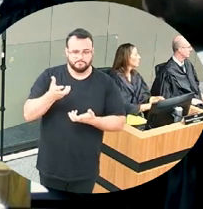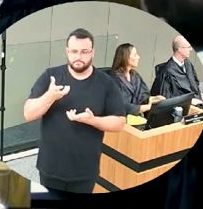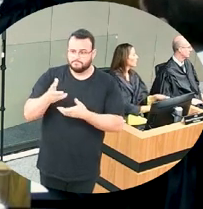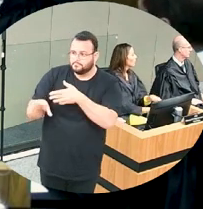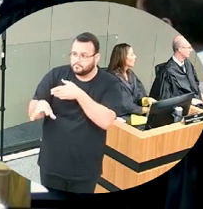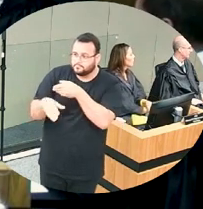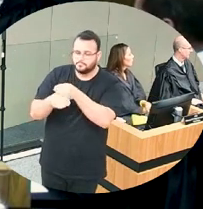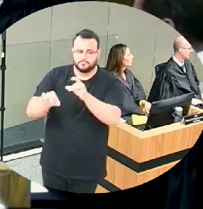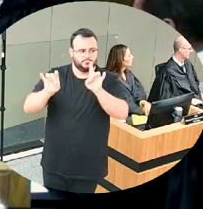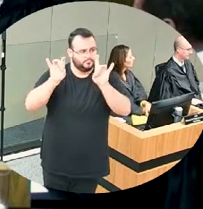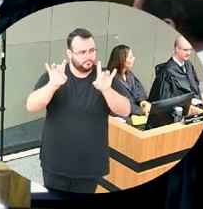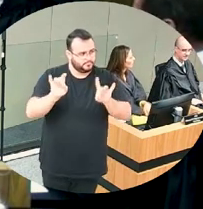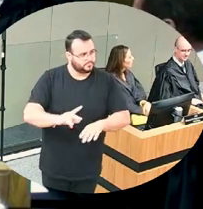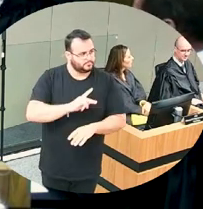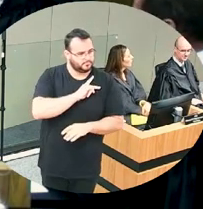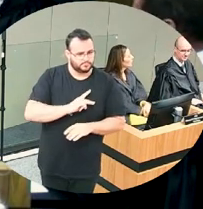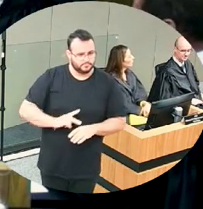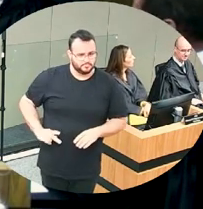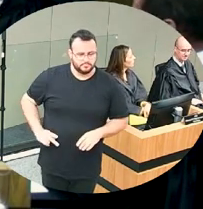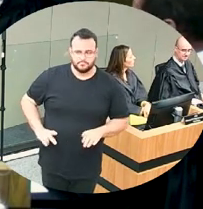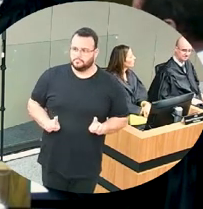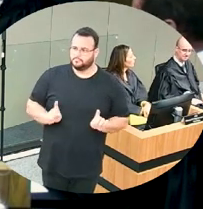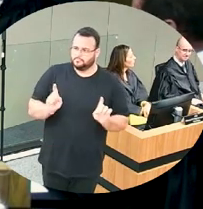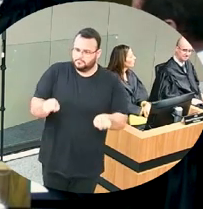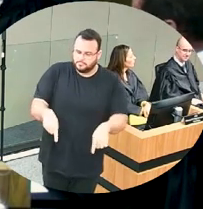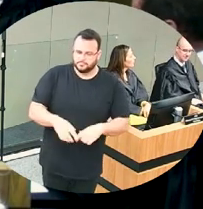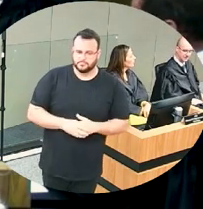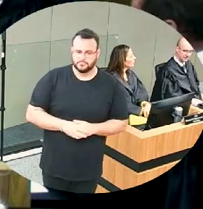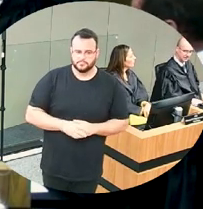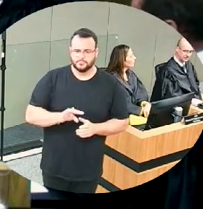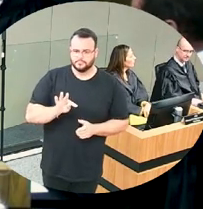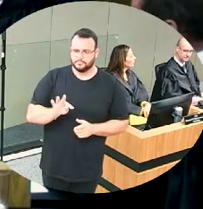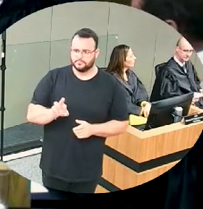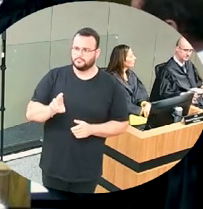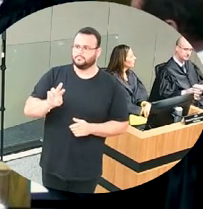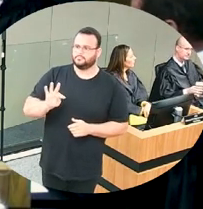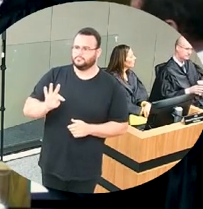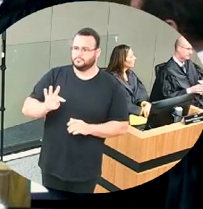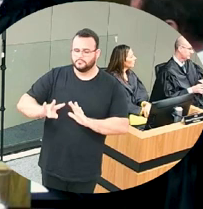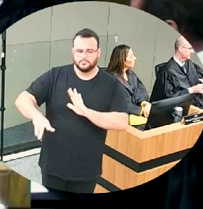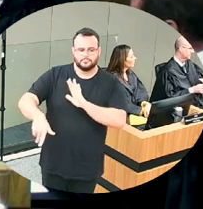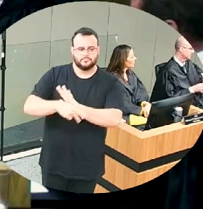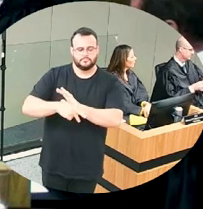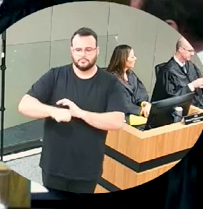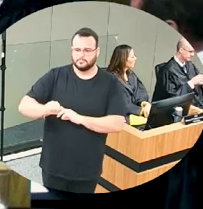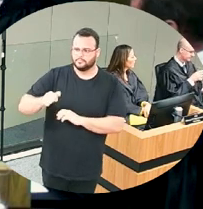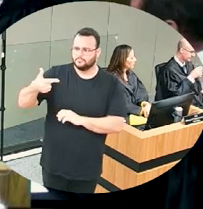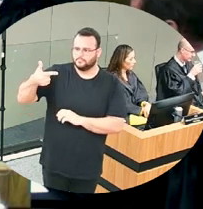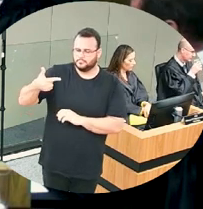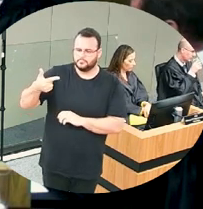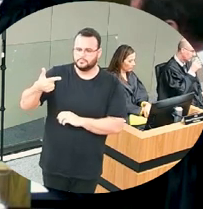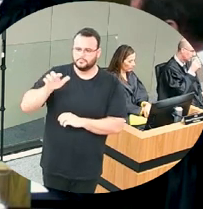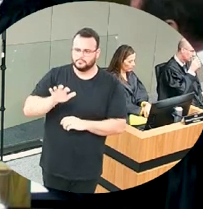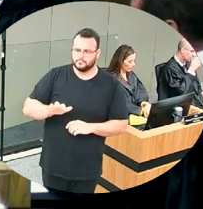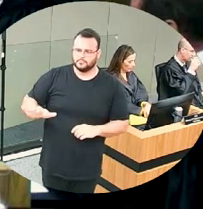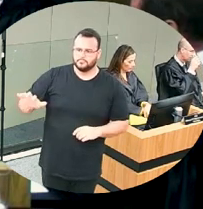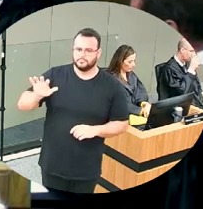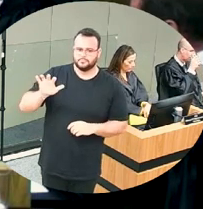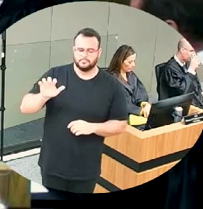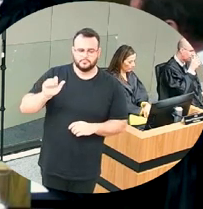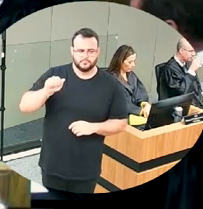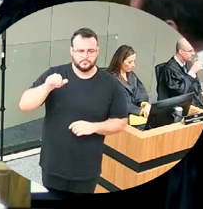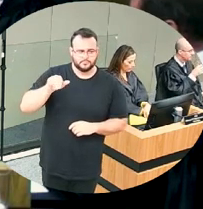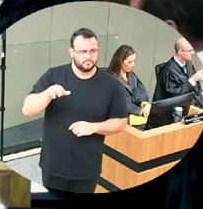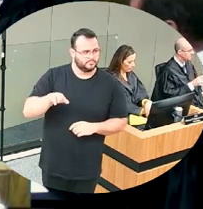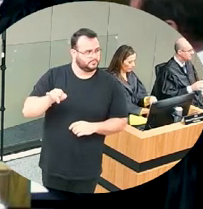especial ao nosso presidente empossado tribunal regional trabalho 12ª região D Marildo